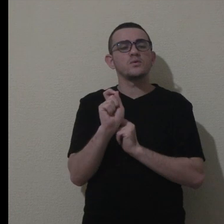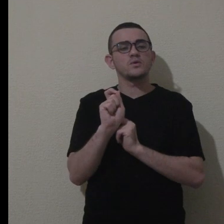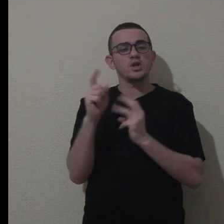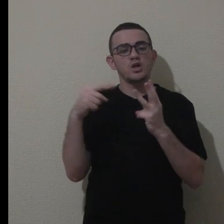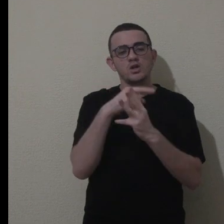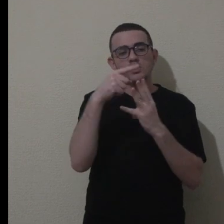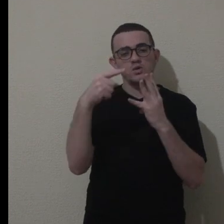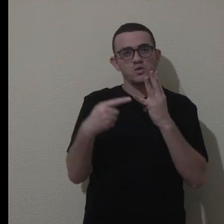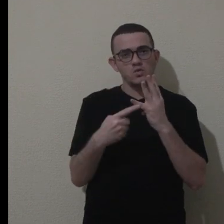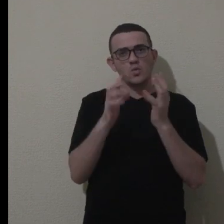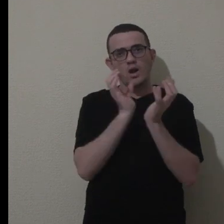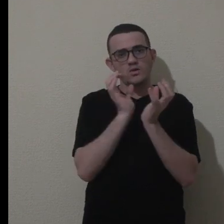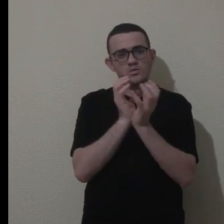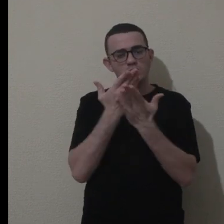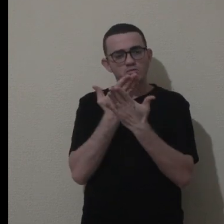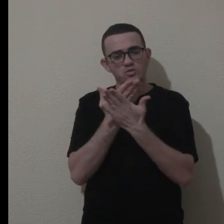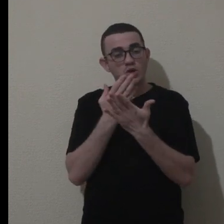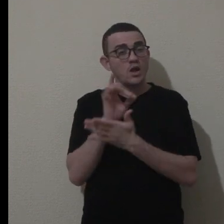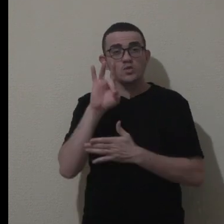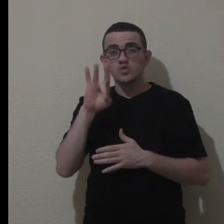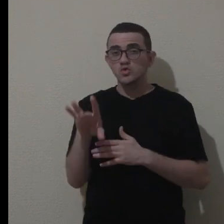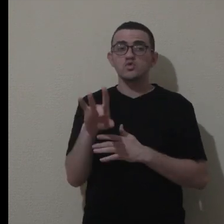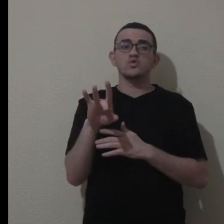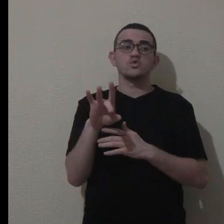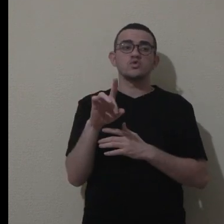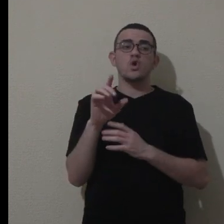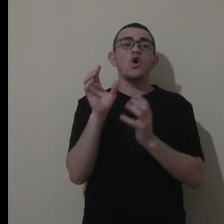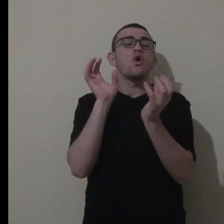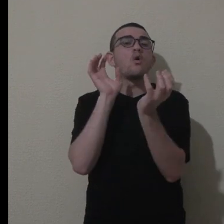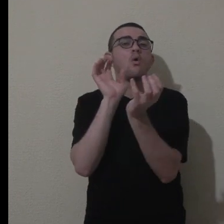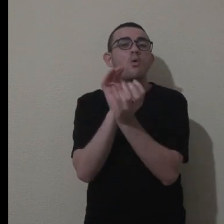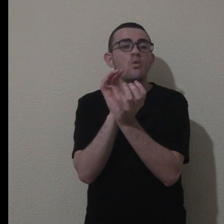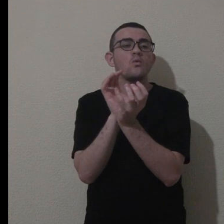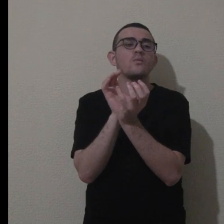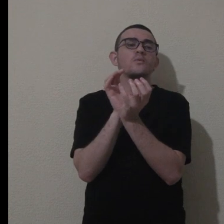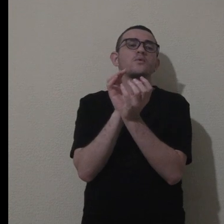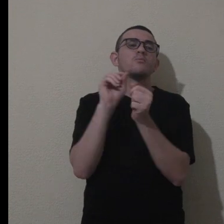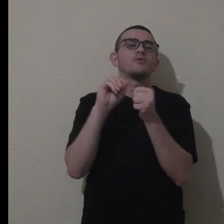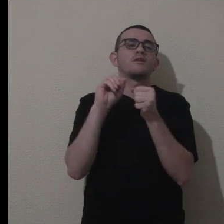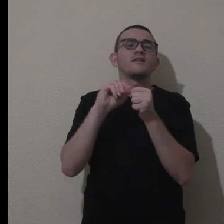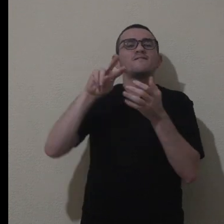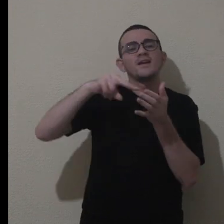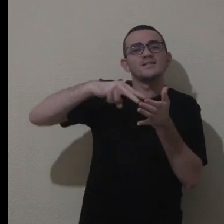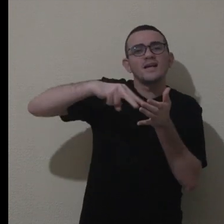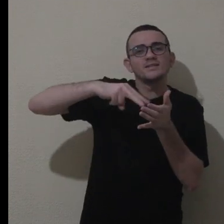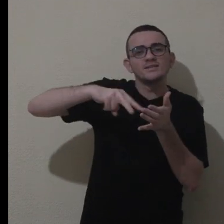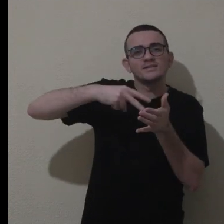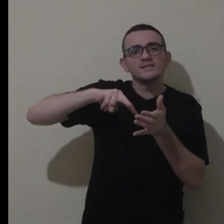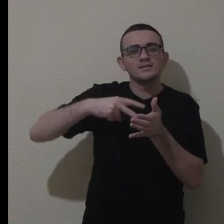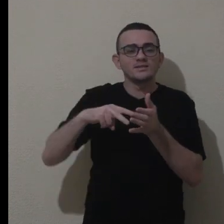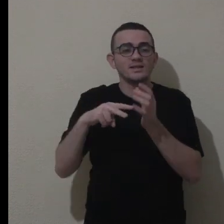que nesses 4 grupos estudados, somente o grupo que fez